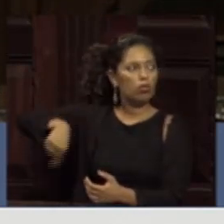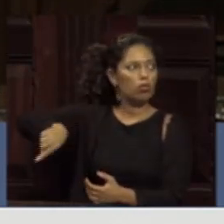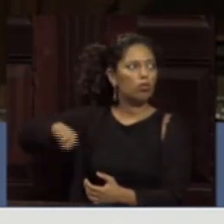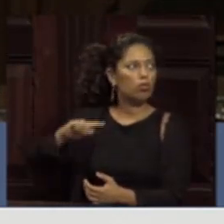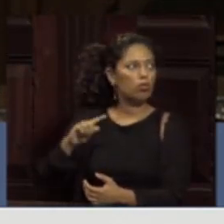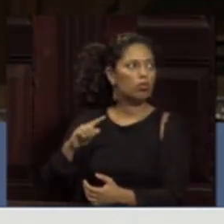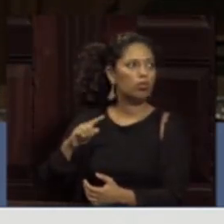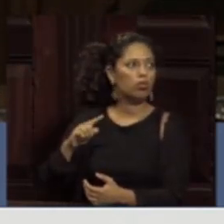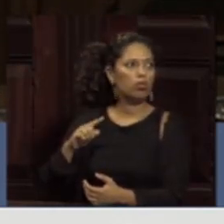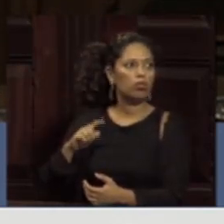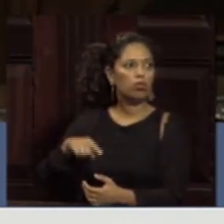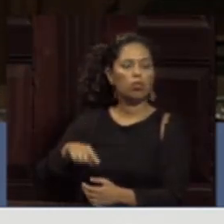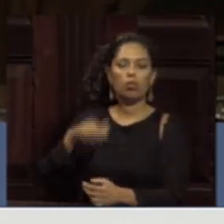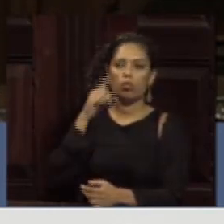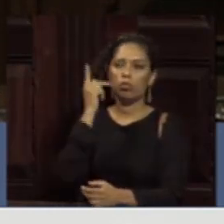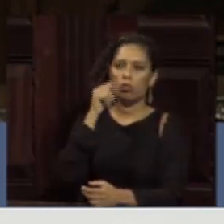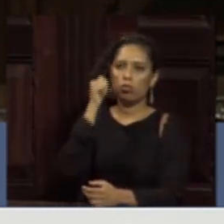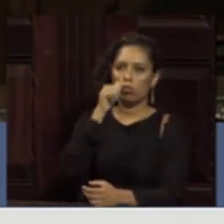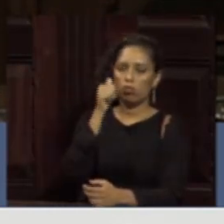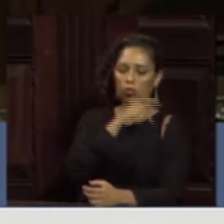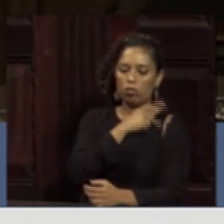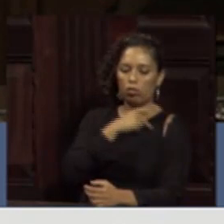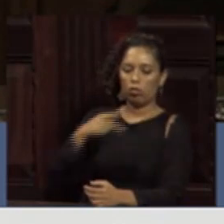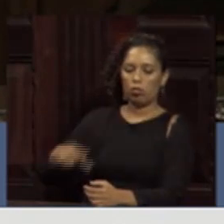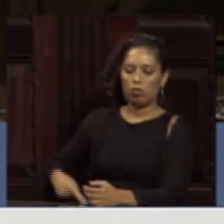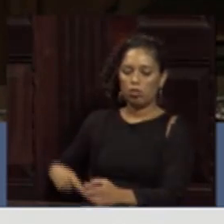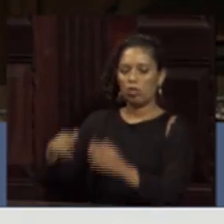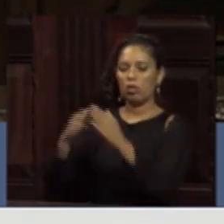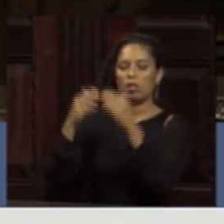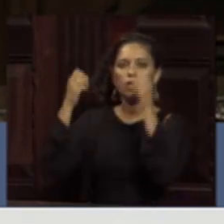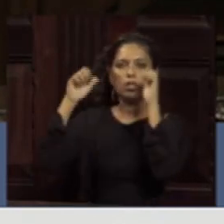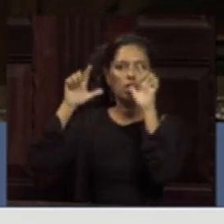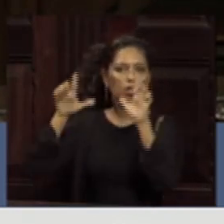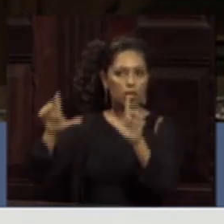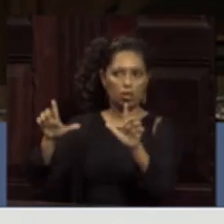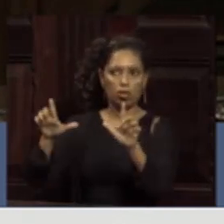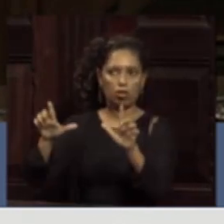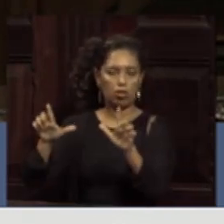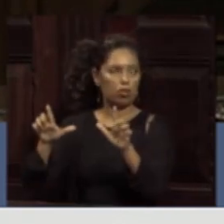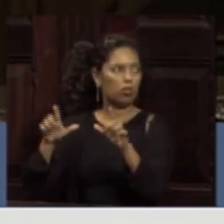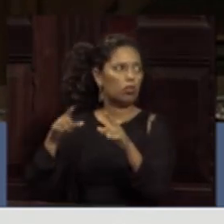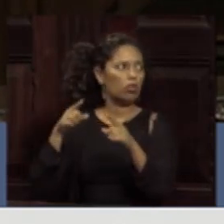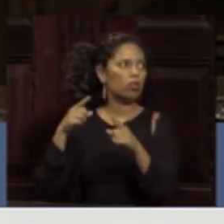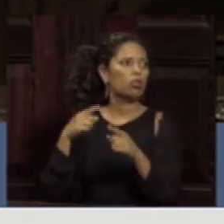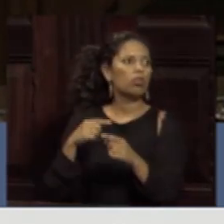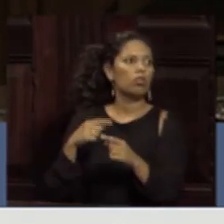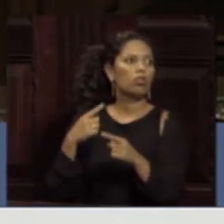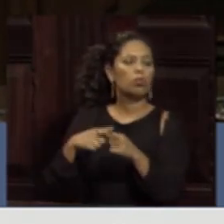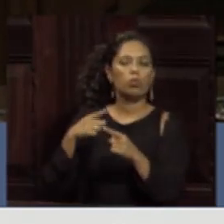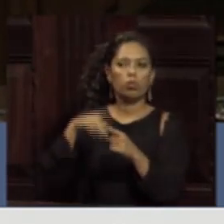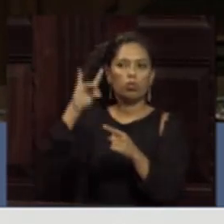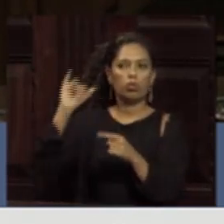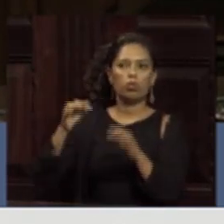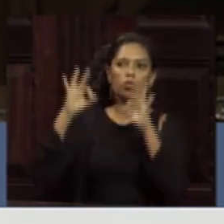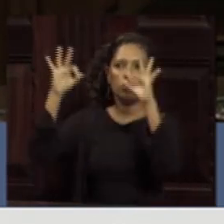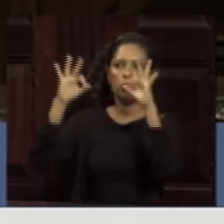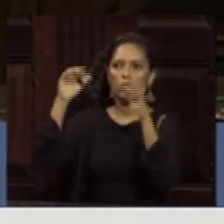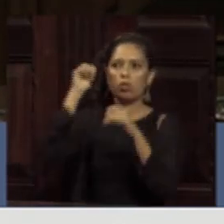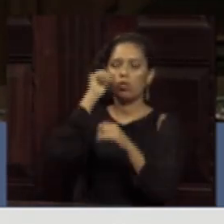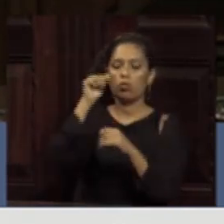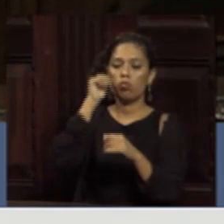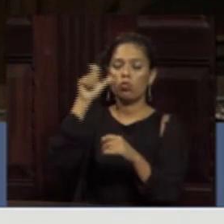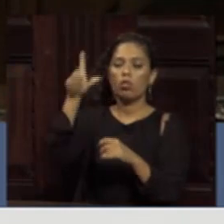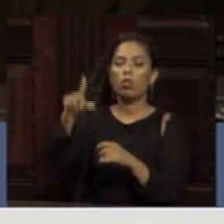casa, porque o Dia Internacional da Mulher, deputado Geraldo Moreira, é um dia de